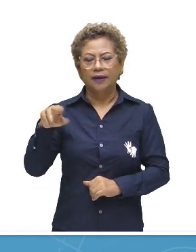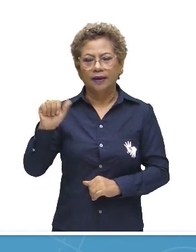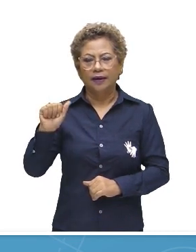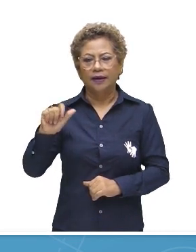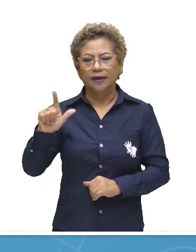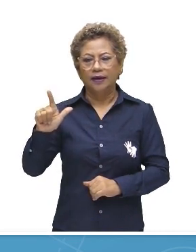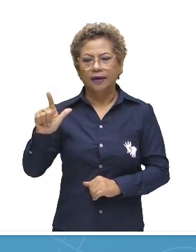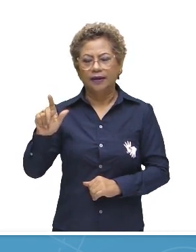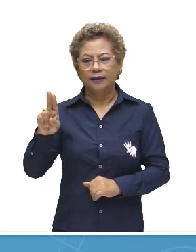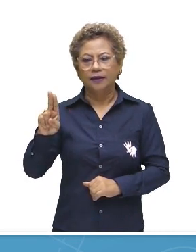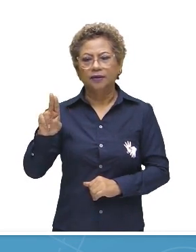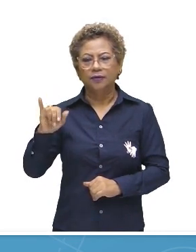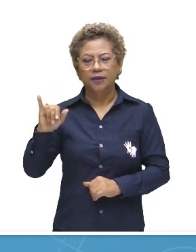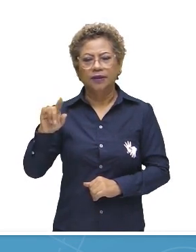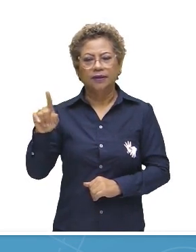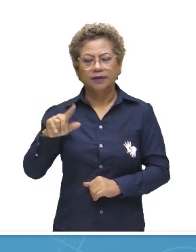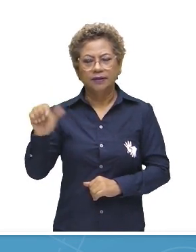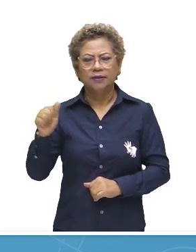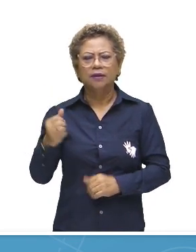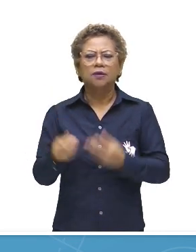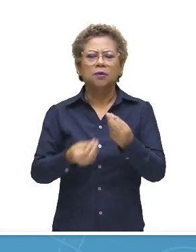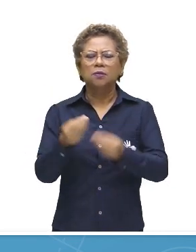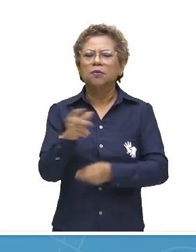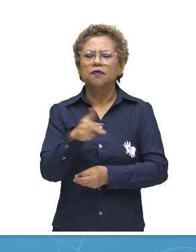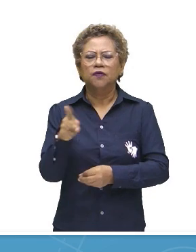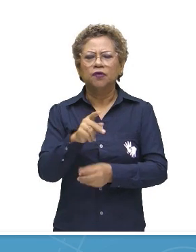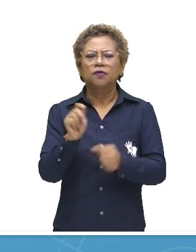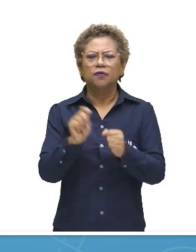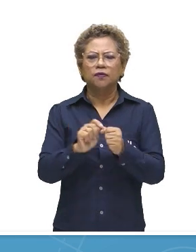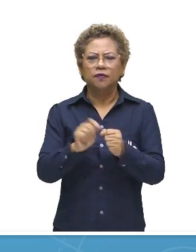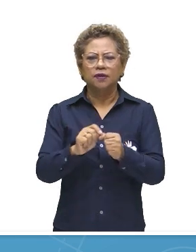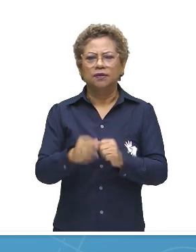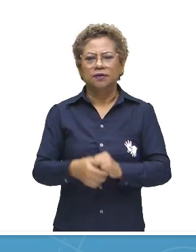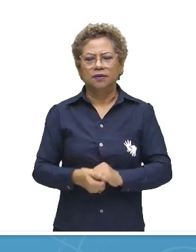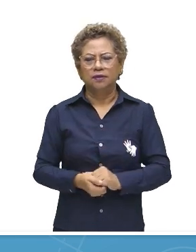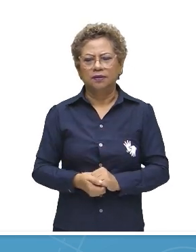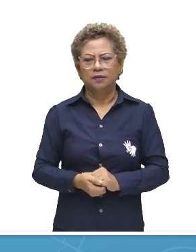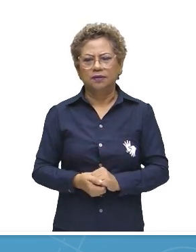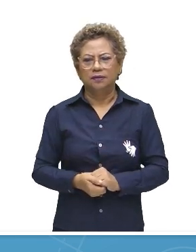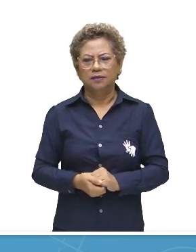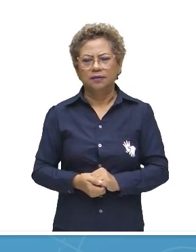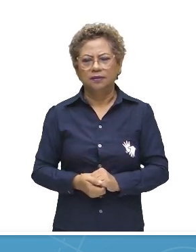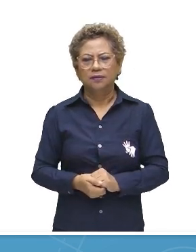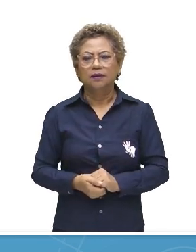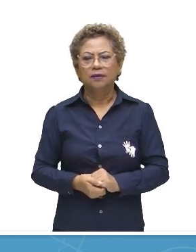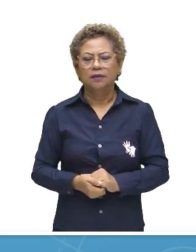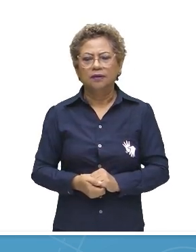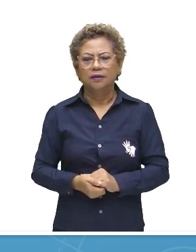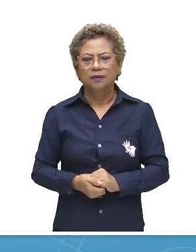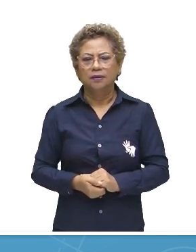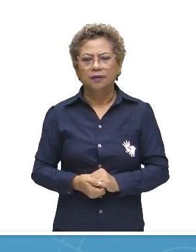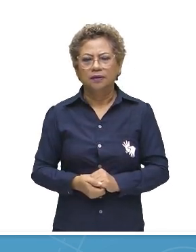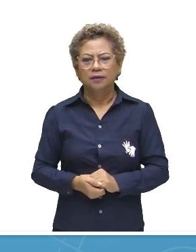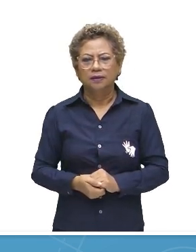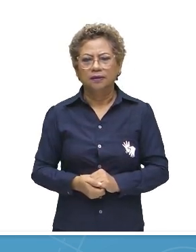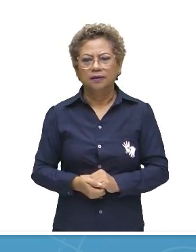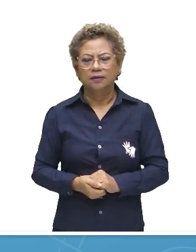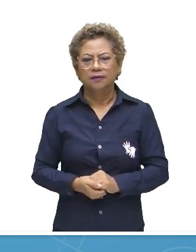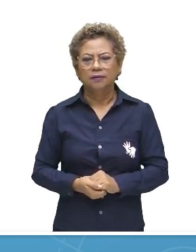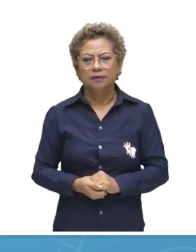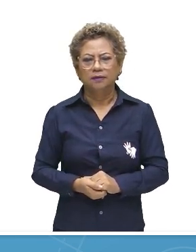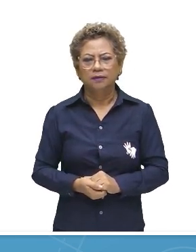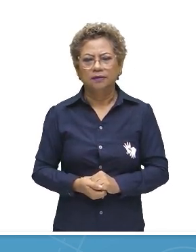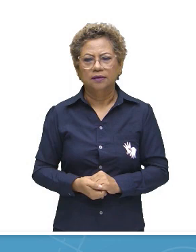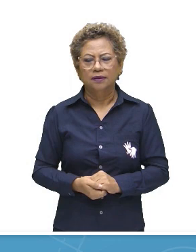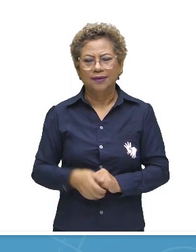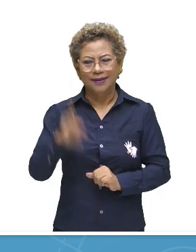que eu faço para descobrir quanto vale 3/5 de R$48, né? Que foi o da